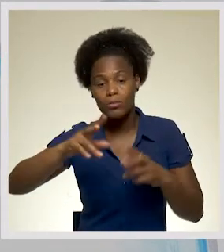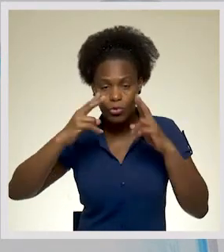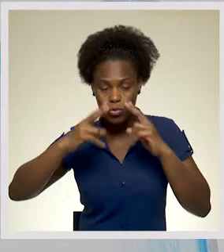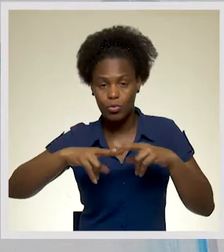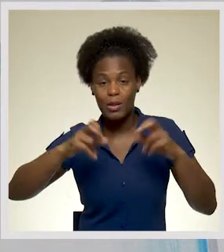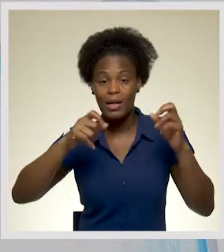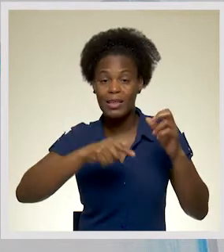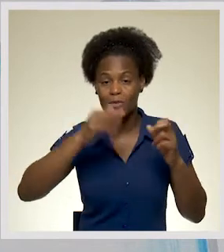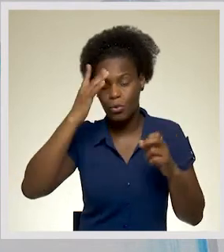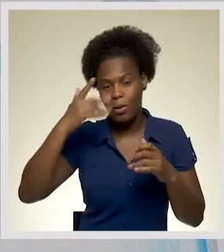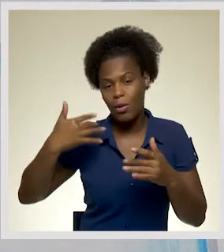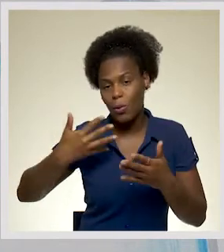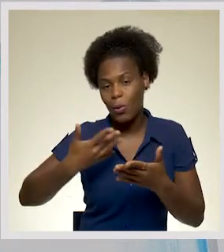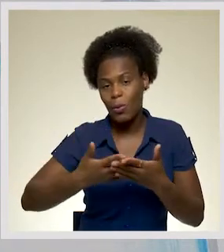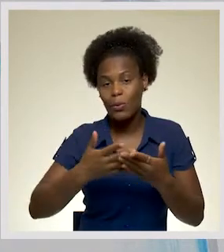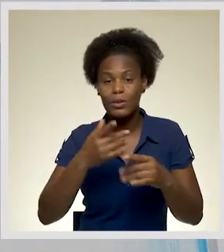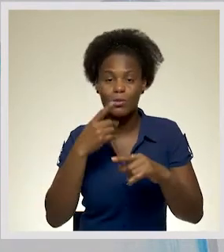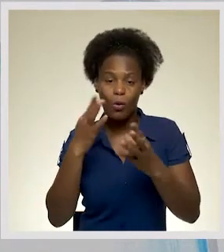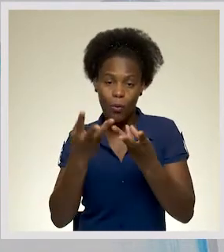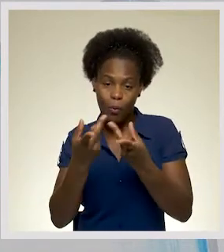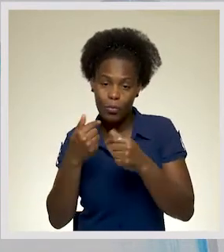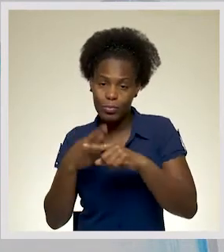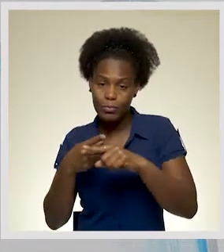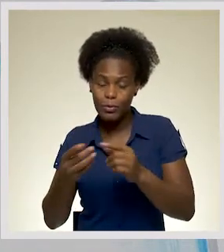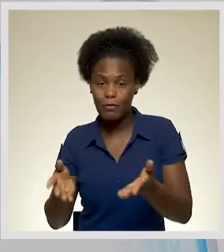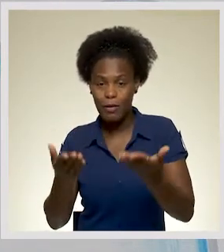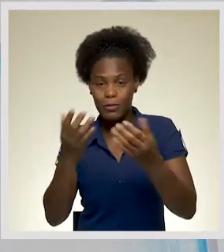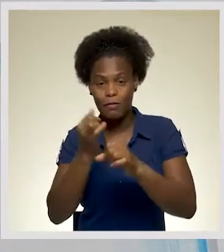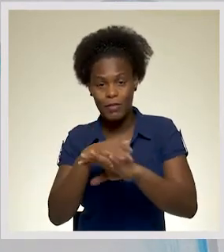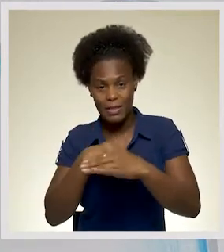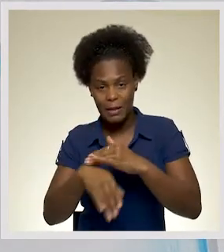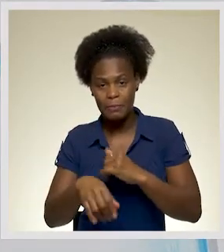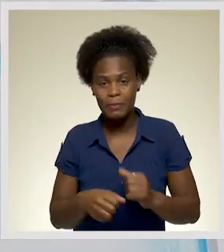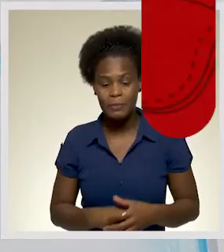longo das multiplicações que vamos fazendo.